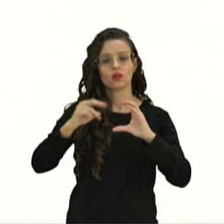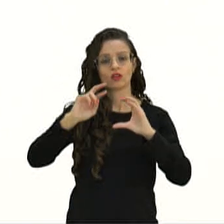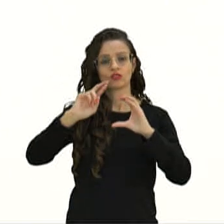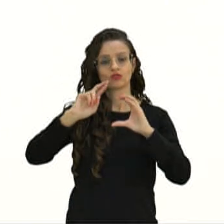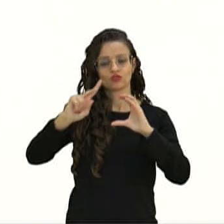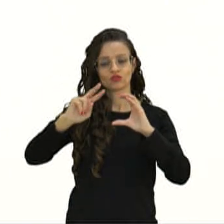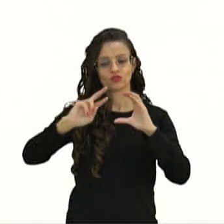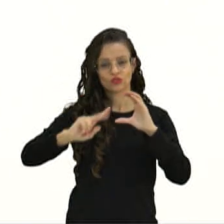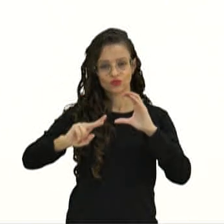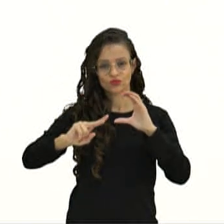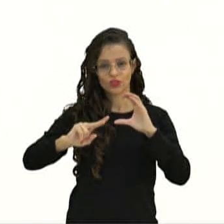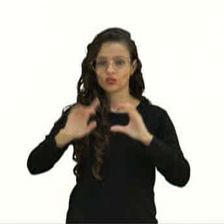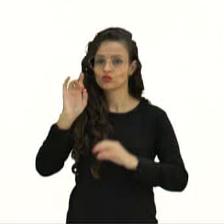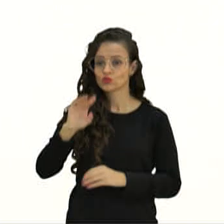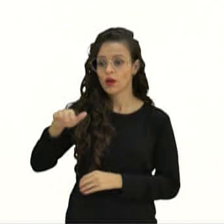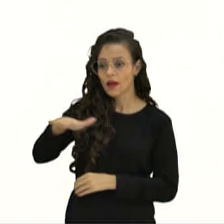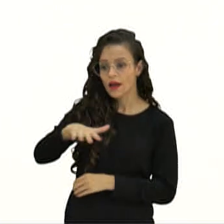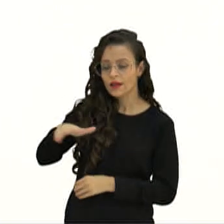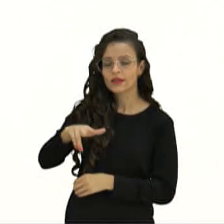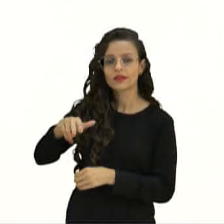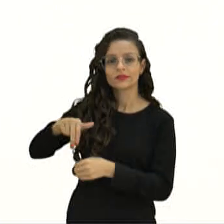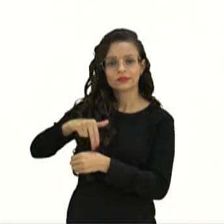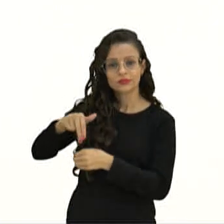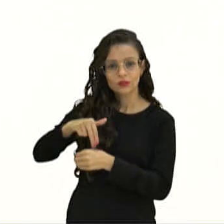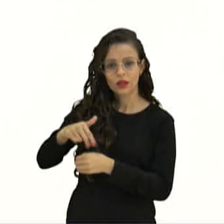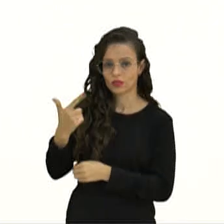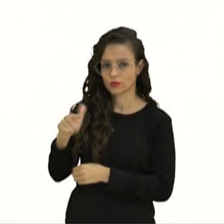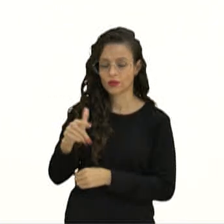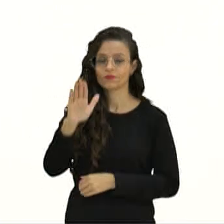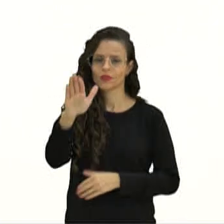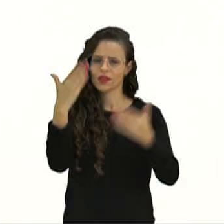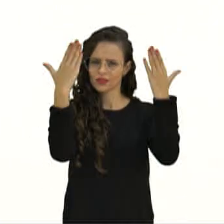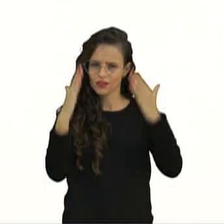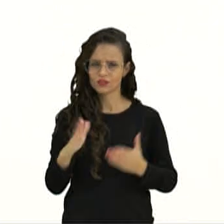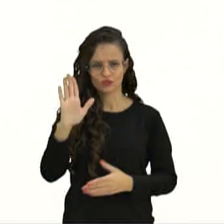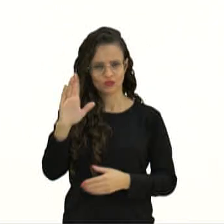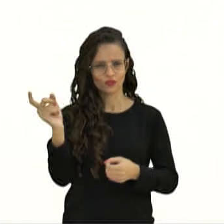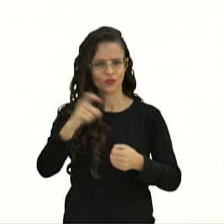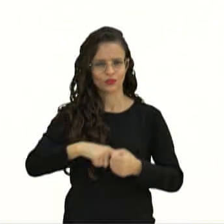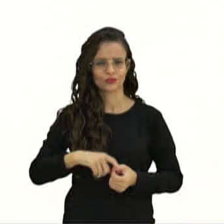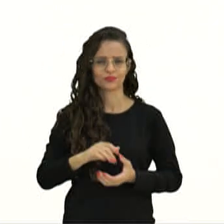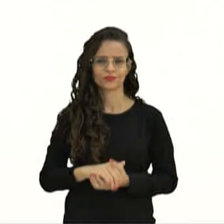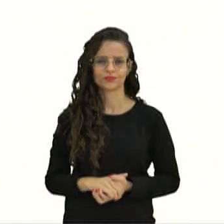apenas nos seres procariontes. Pessoal, pensem um pouquinho, deem uma analisada, eu já volto.